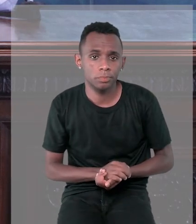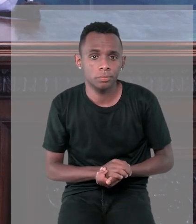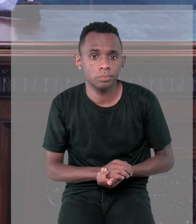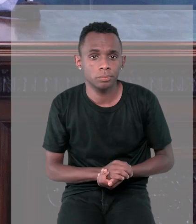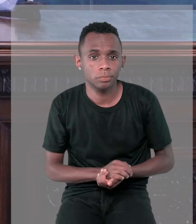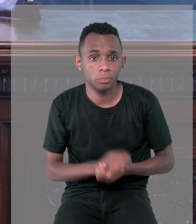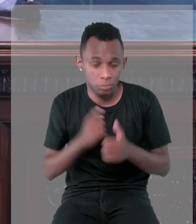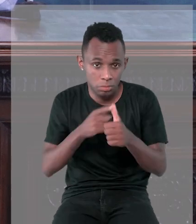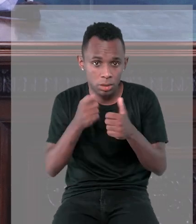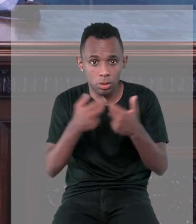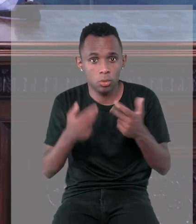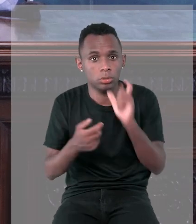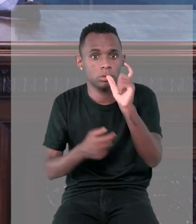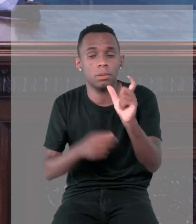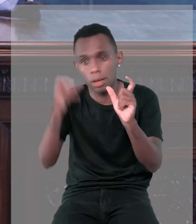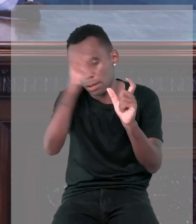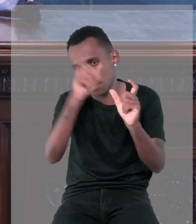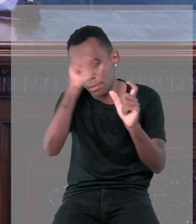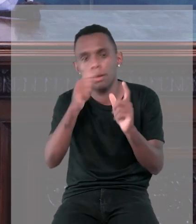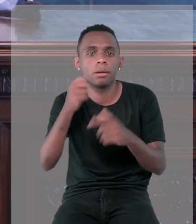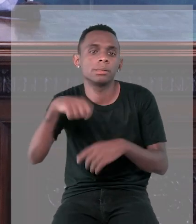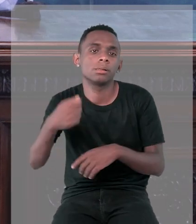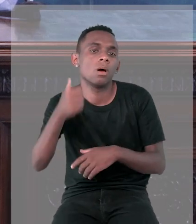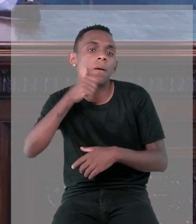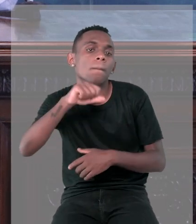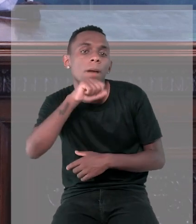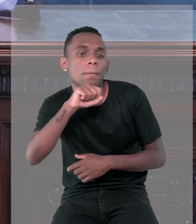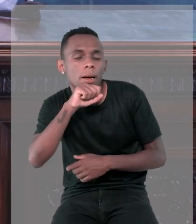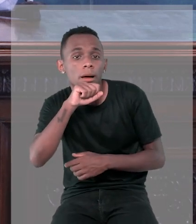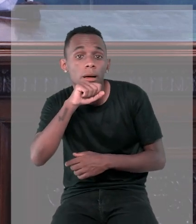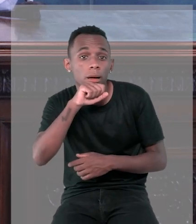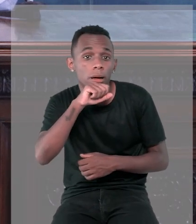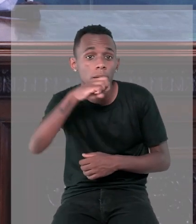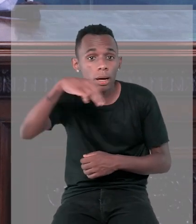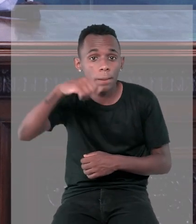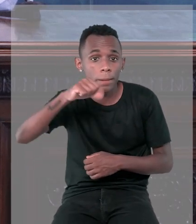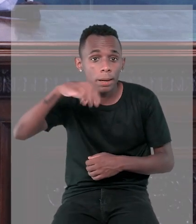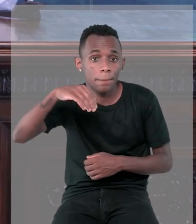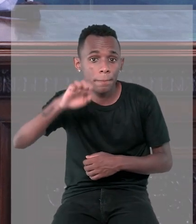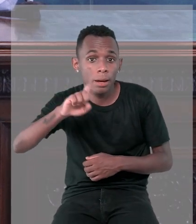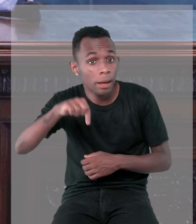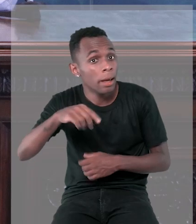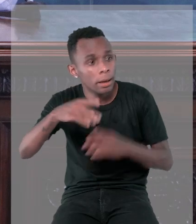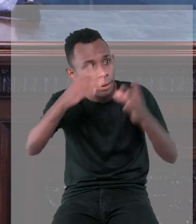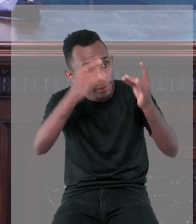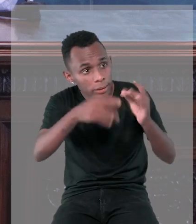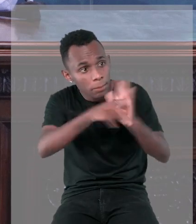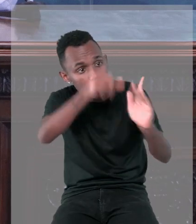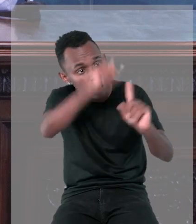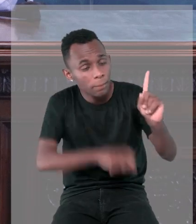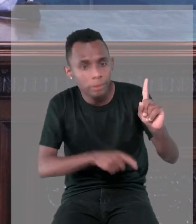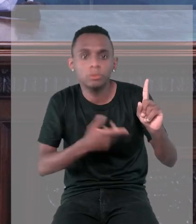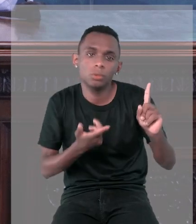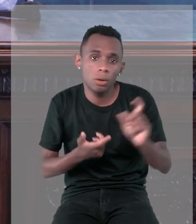A primeira coisa que palavra a gente aprende, que é mamãe, uma coisa assim, é uma palavra que já distingue uma pessoa, que já dá... Nós